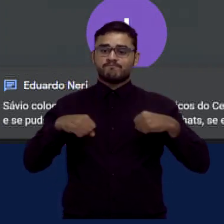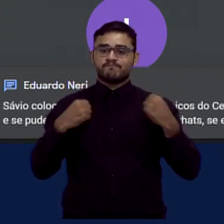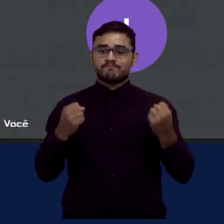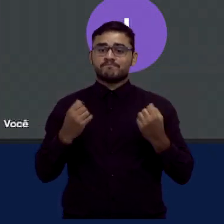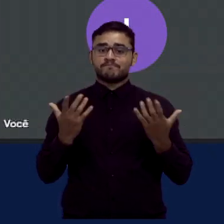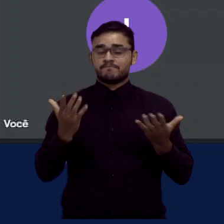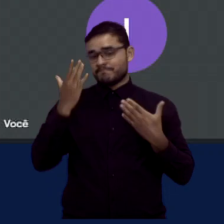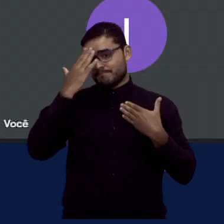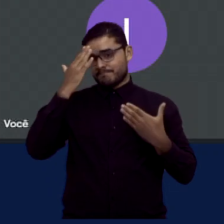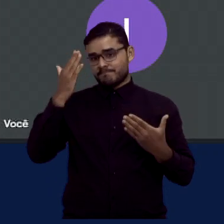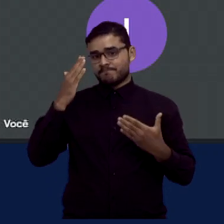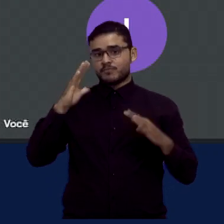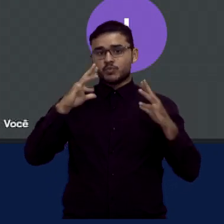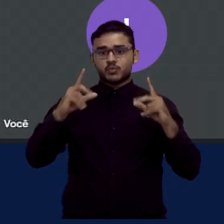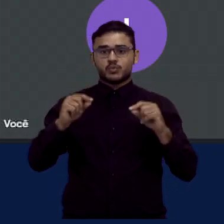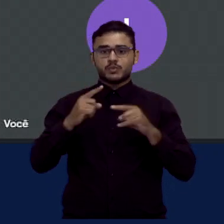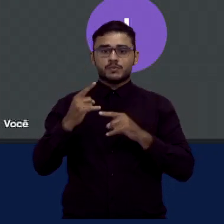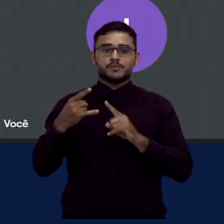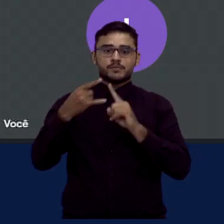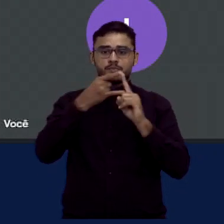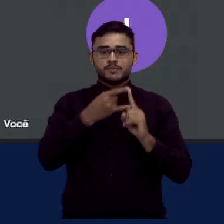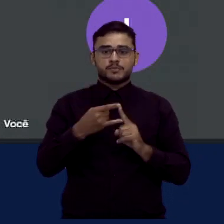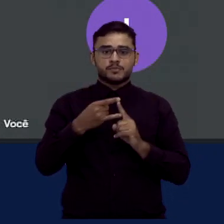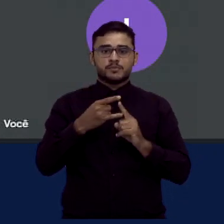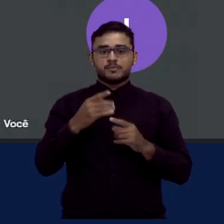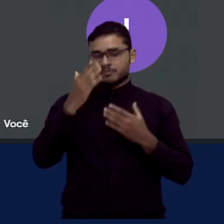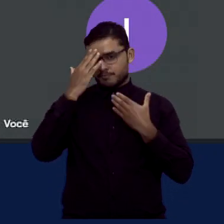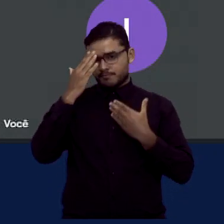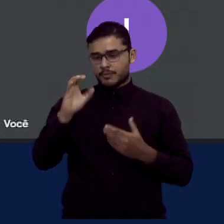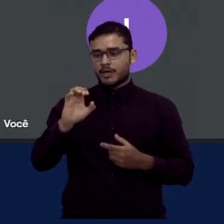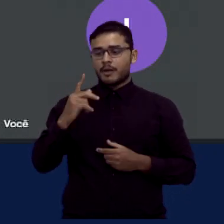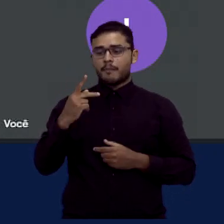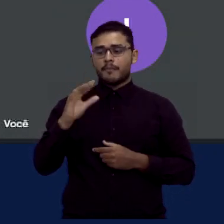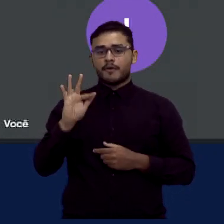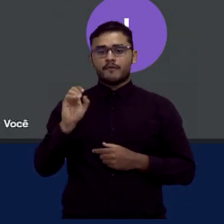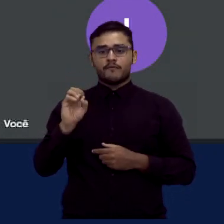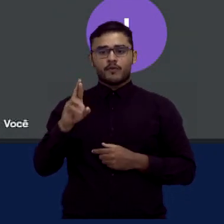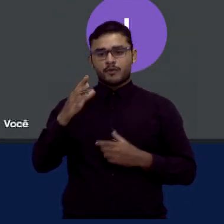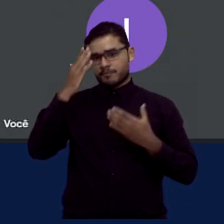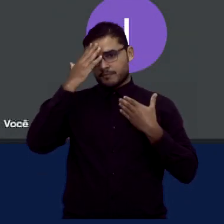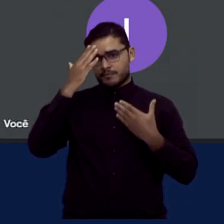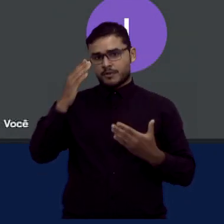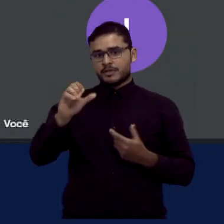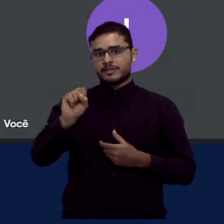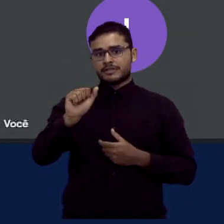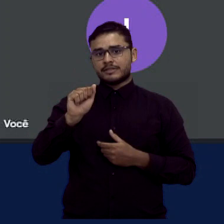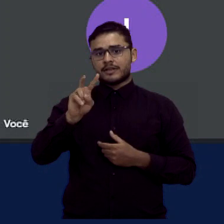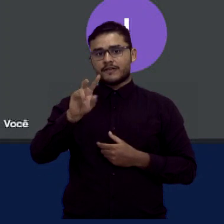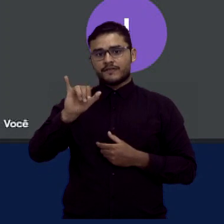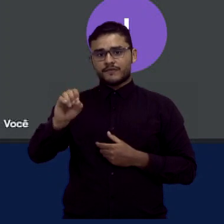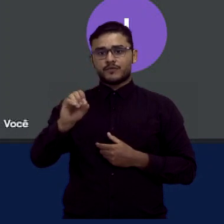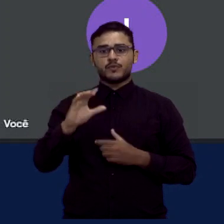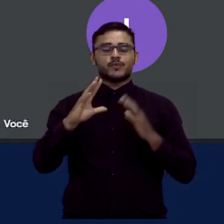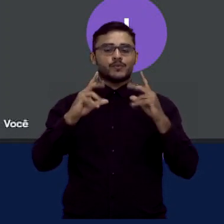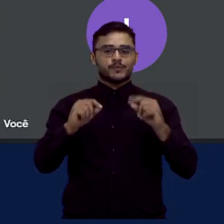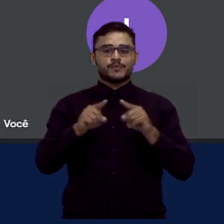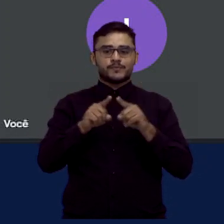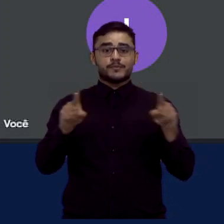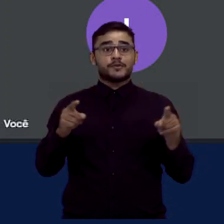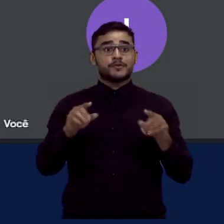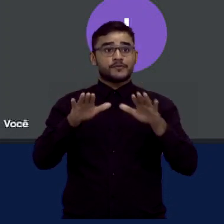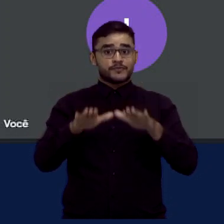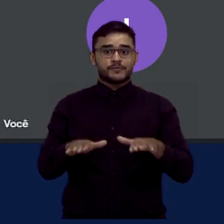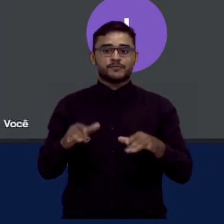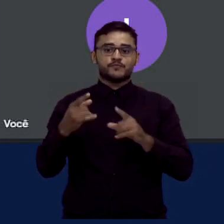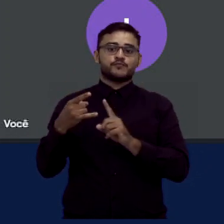é isso, queria agradecer a todo mundo que está aqui, queria agradecer mais uma vez à escola, ao Sávio por ter me convidado, a todo mundo que ficou até o